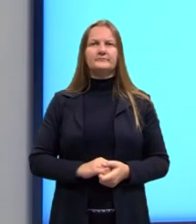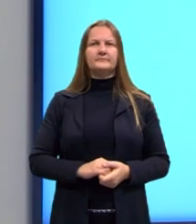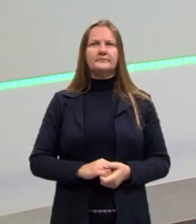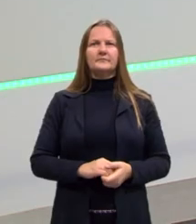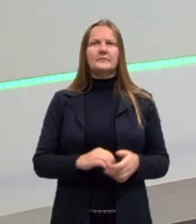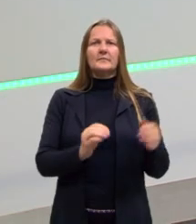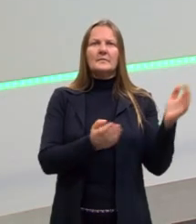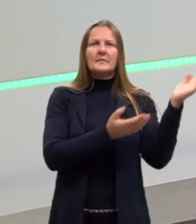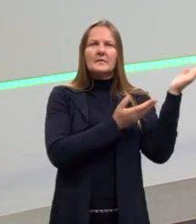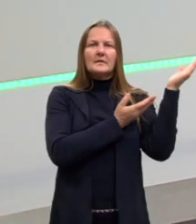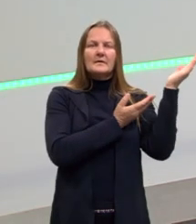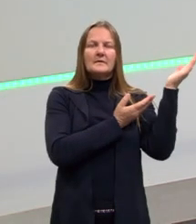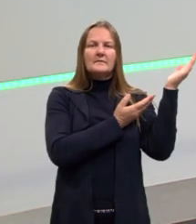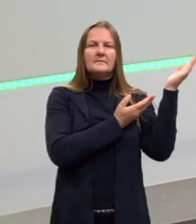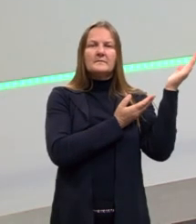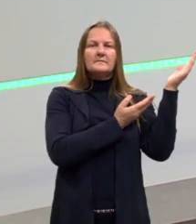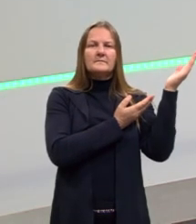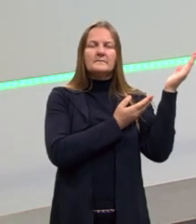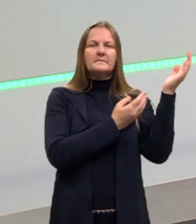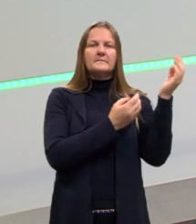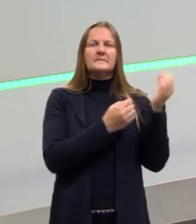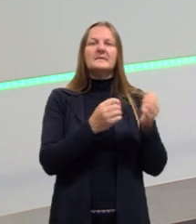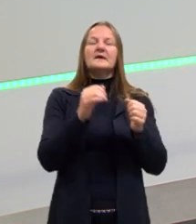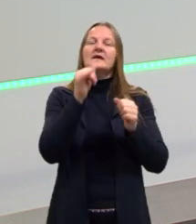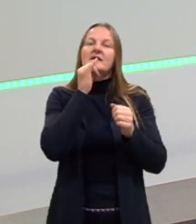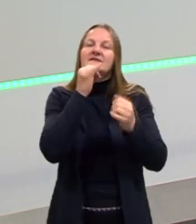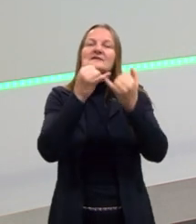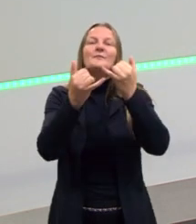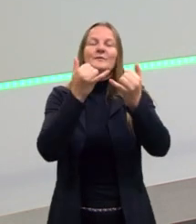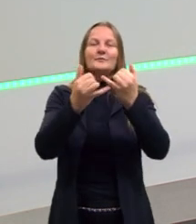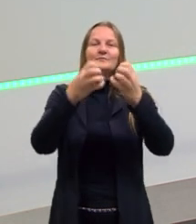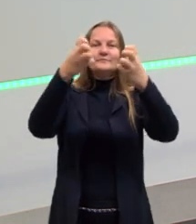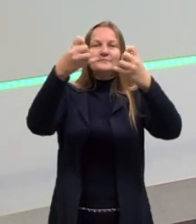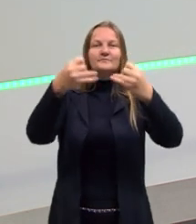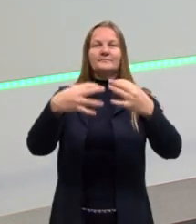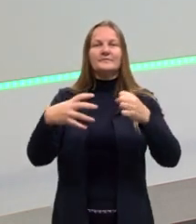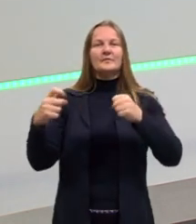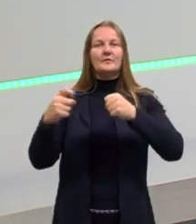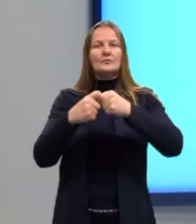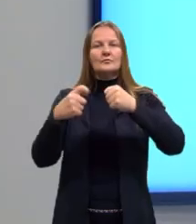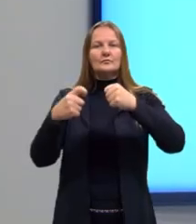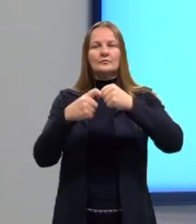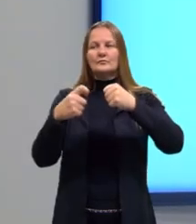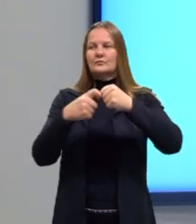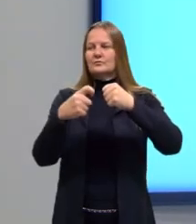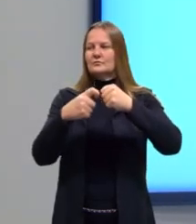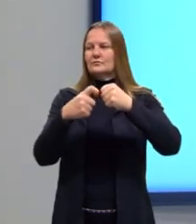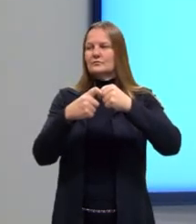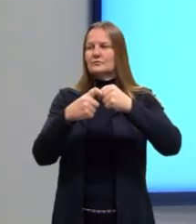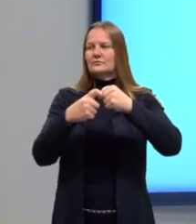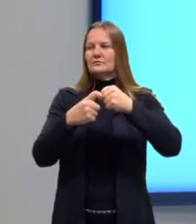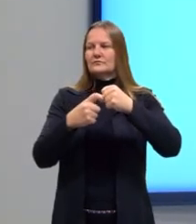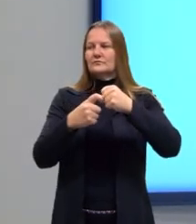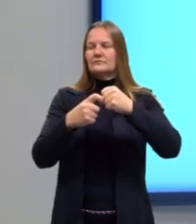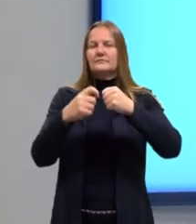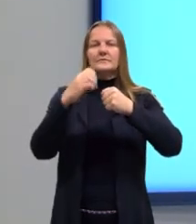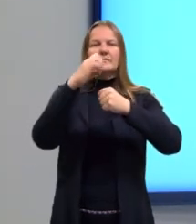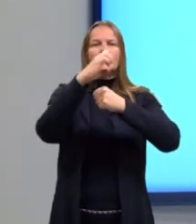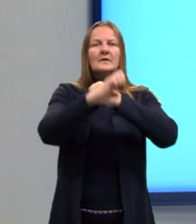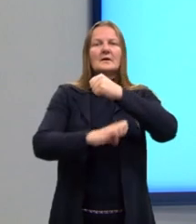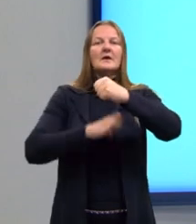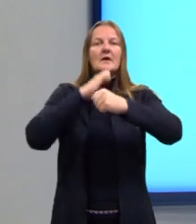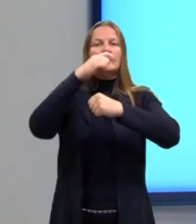bom então aqui um exemplo de reação de oxirredução da onde eu tenho zinco metálico 5